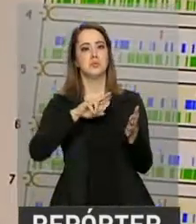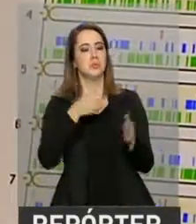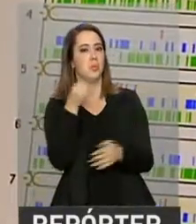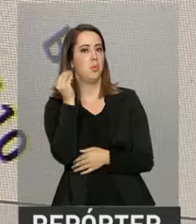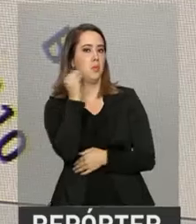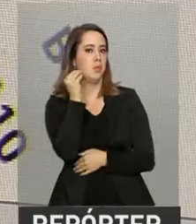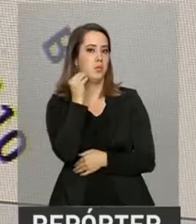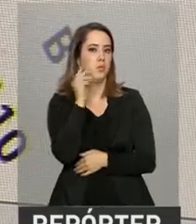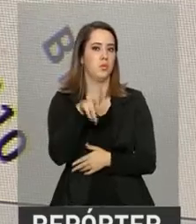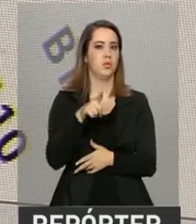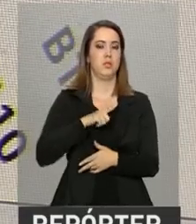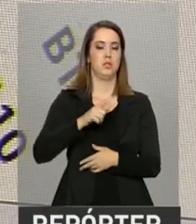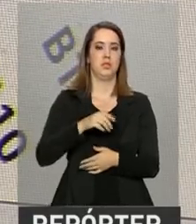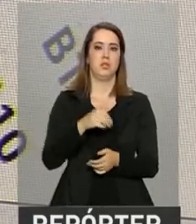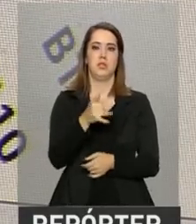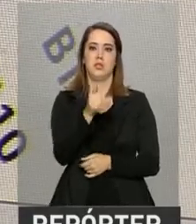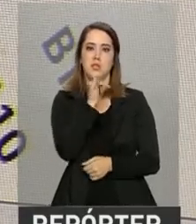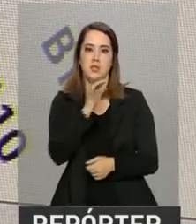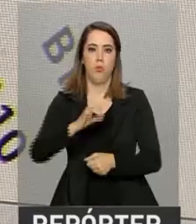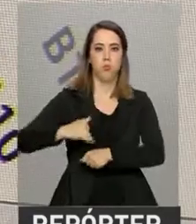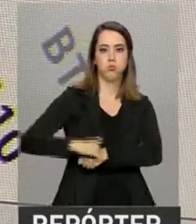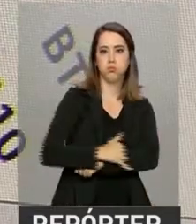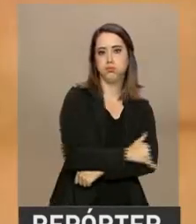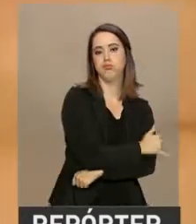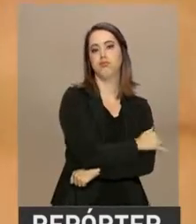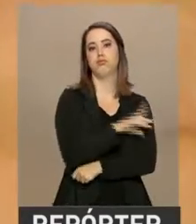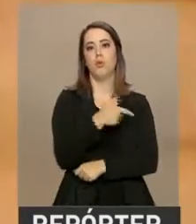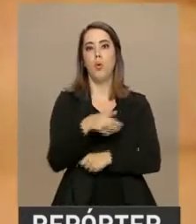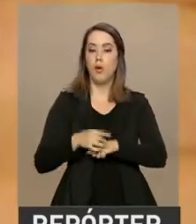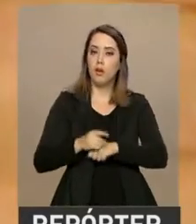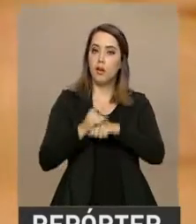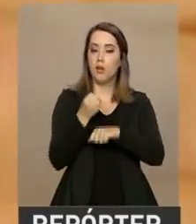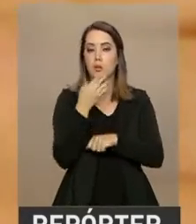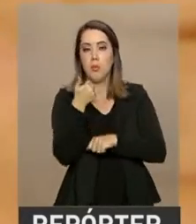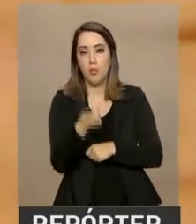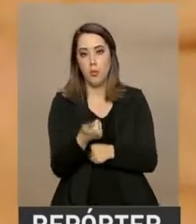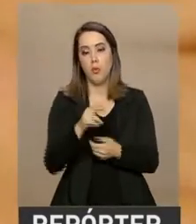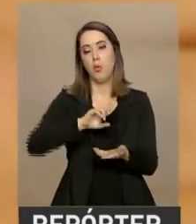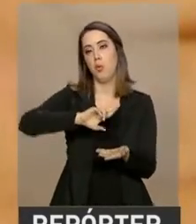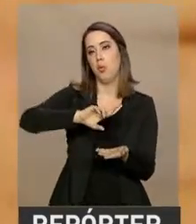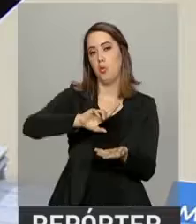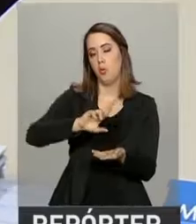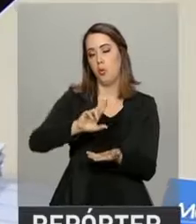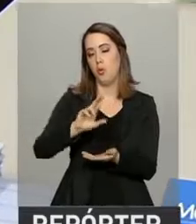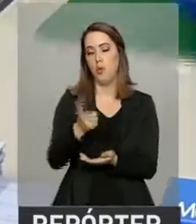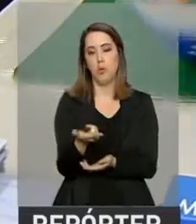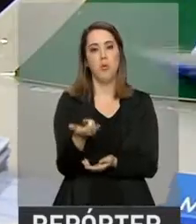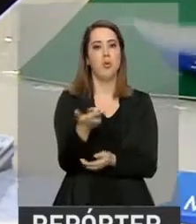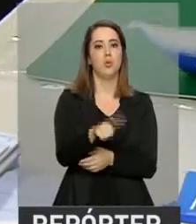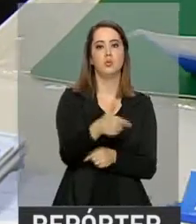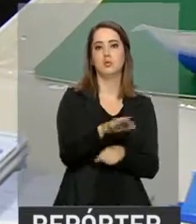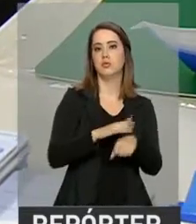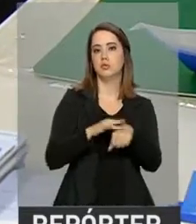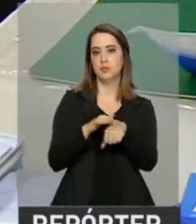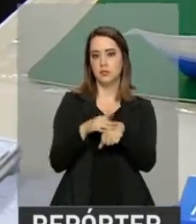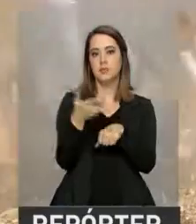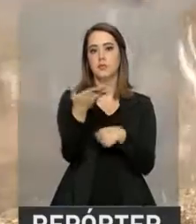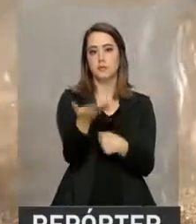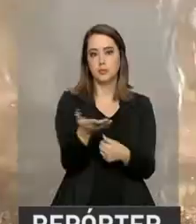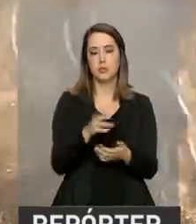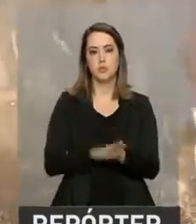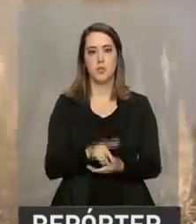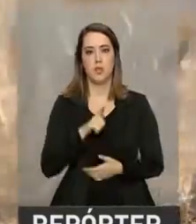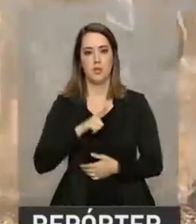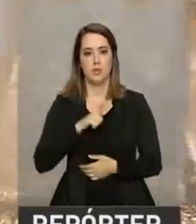como ganho de peso qualidade da carne possíveis doenças genéticas a pesquisa da embrapa recursos genéticos e biotecnologia